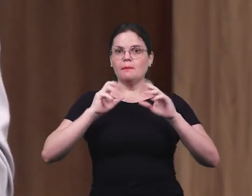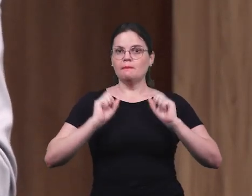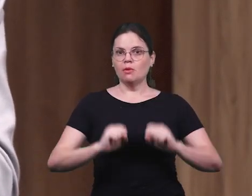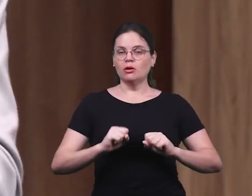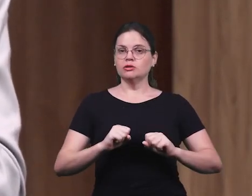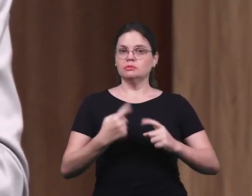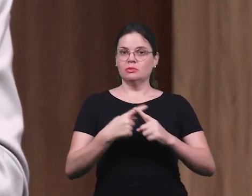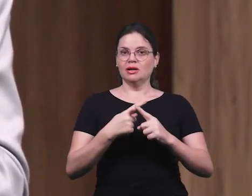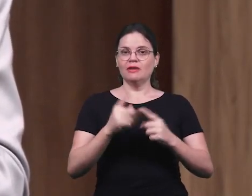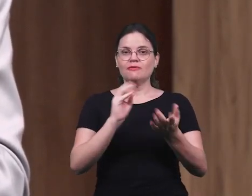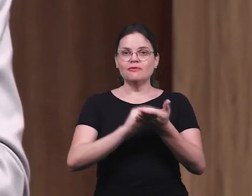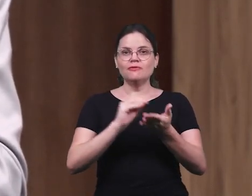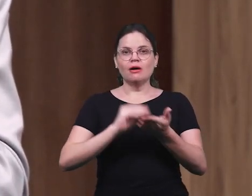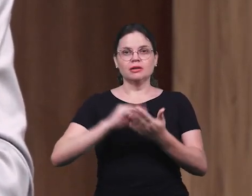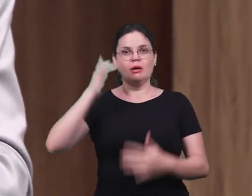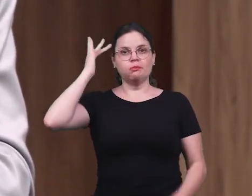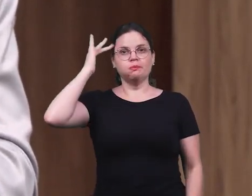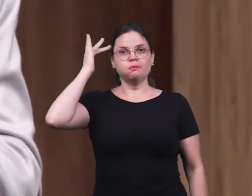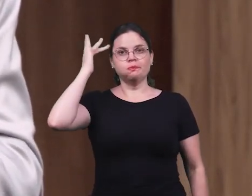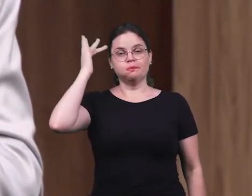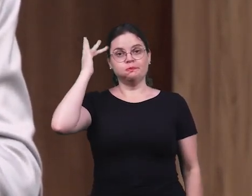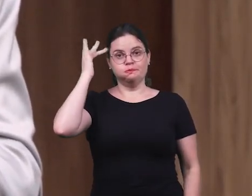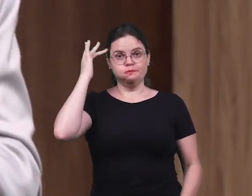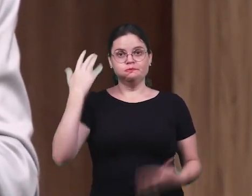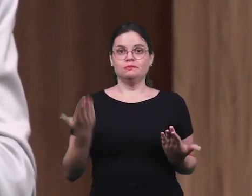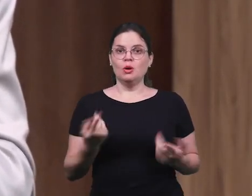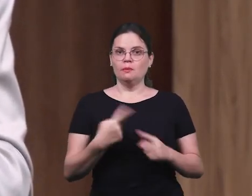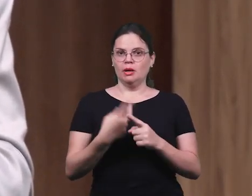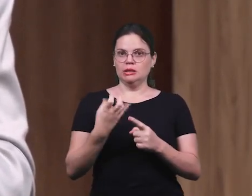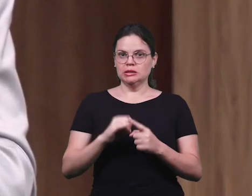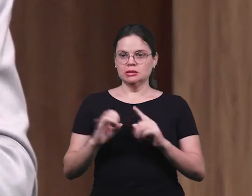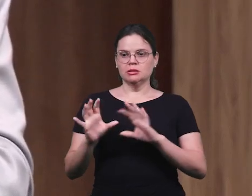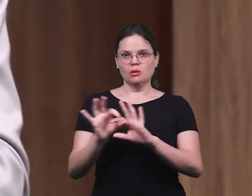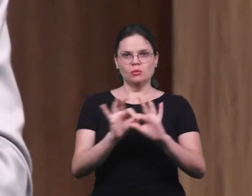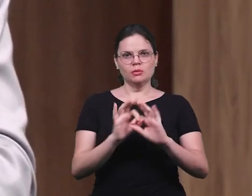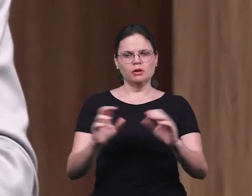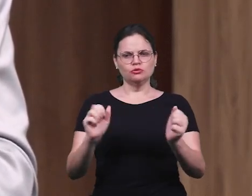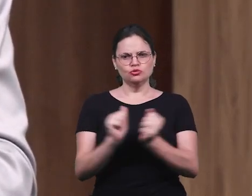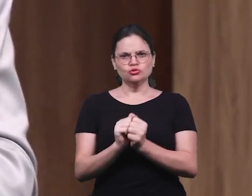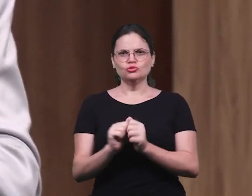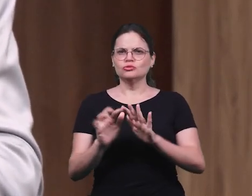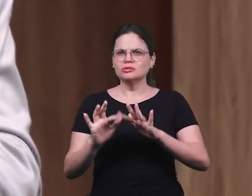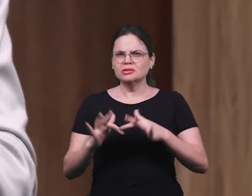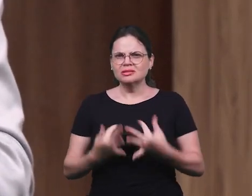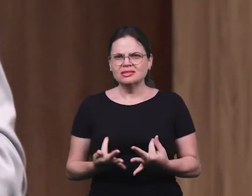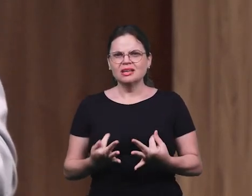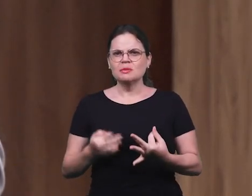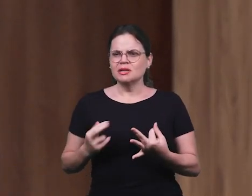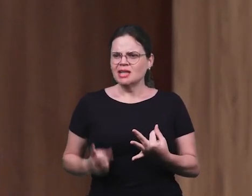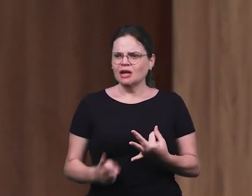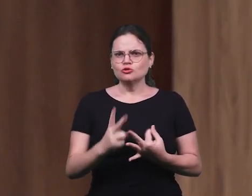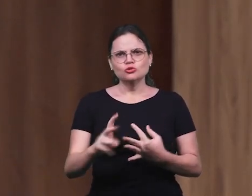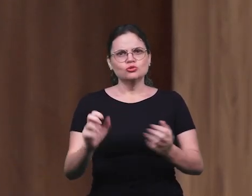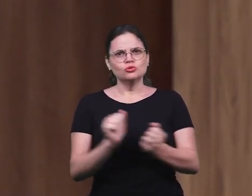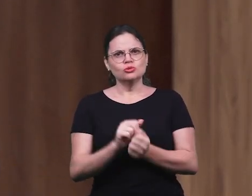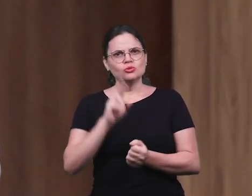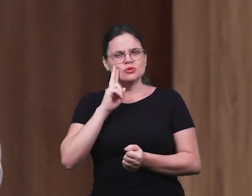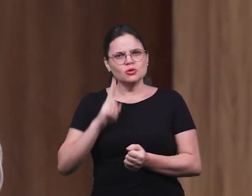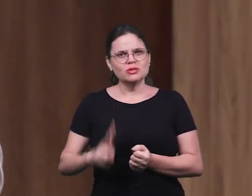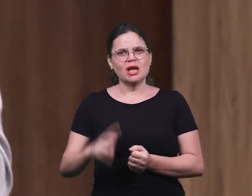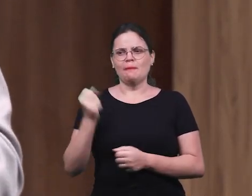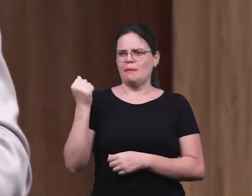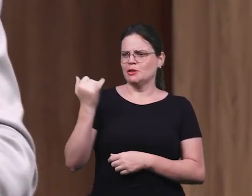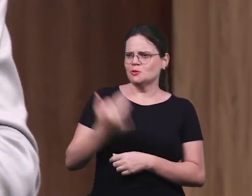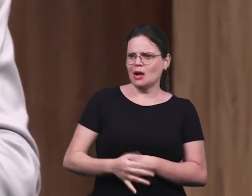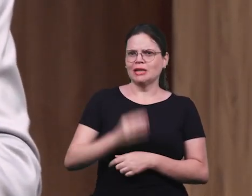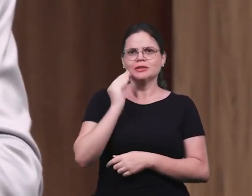que enquanto está com pouco, está ali aos pés do Senhor, está na madrugada. Então, quando você prospera,